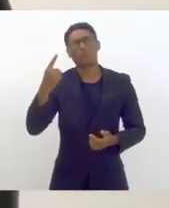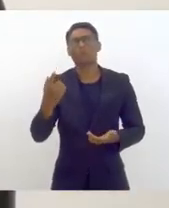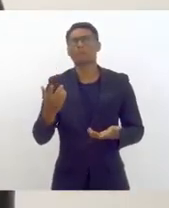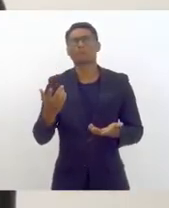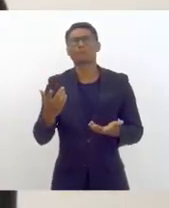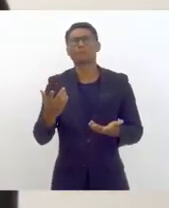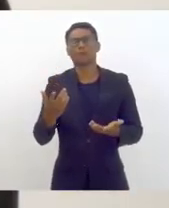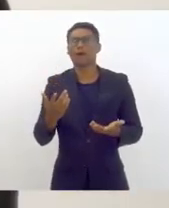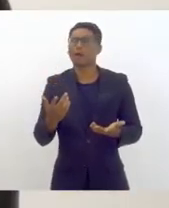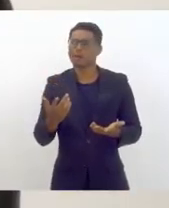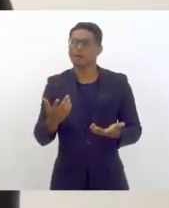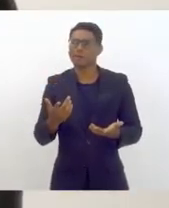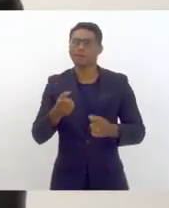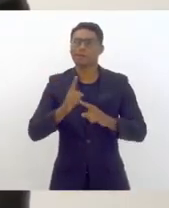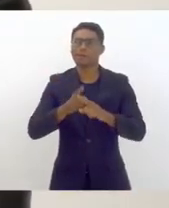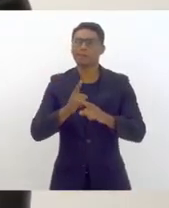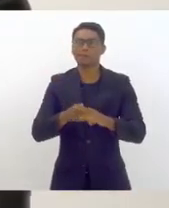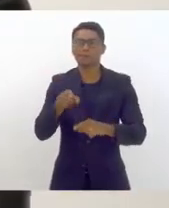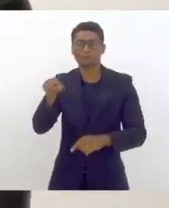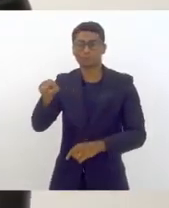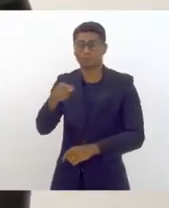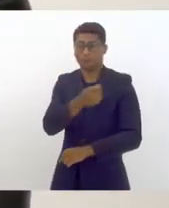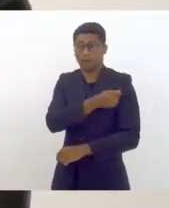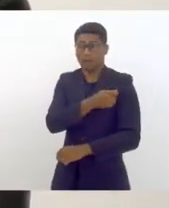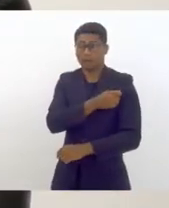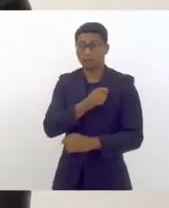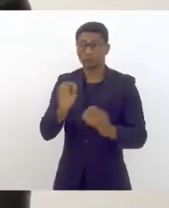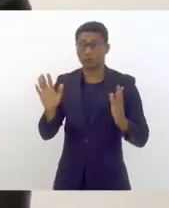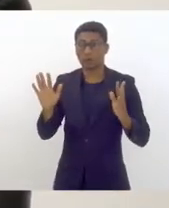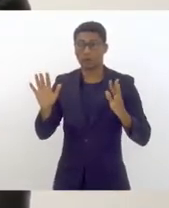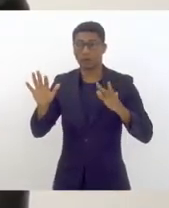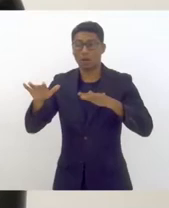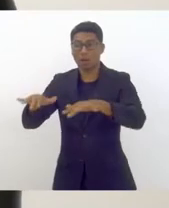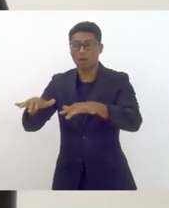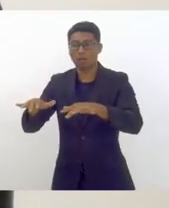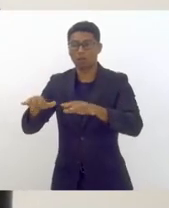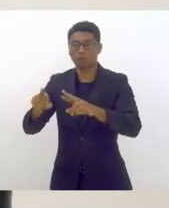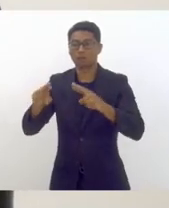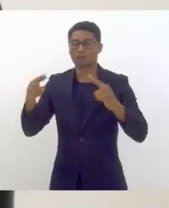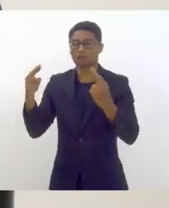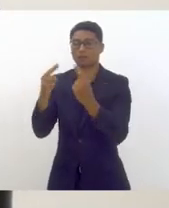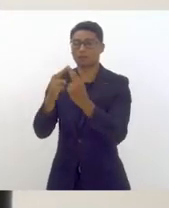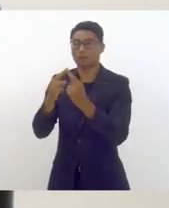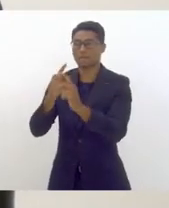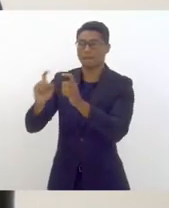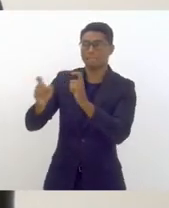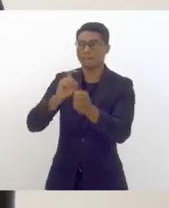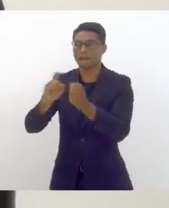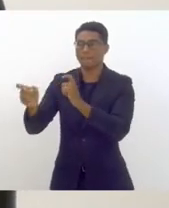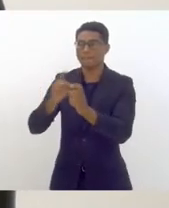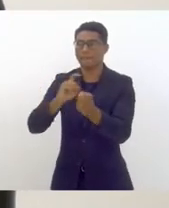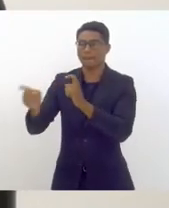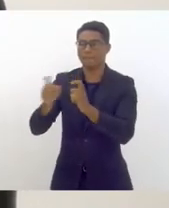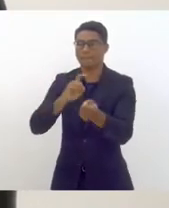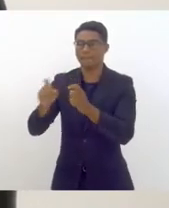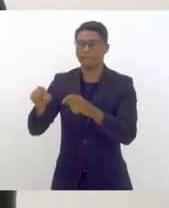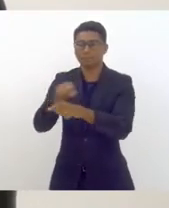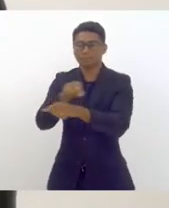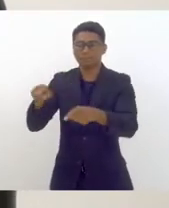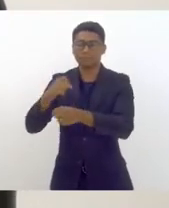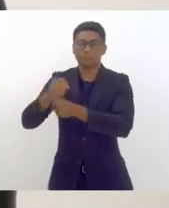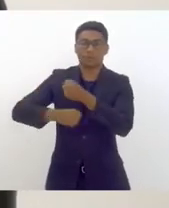desses encontros dos estudantes, né, que fazem essa produção legislativa